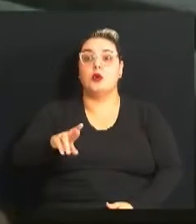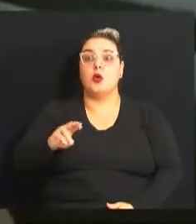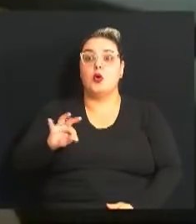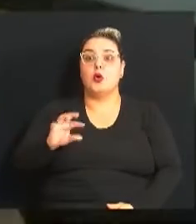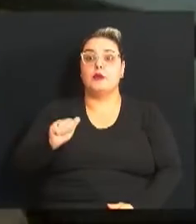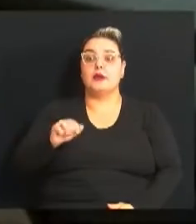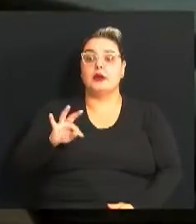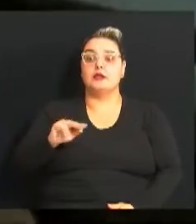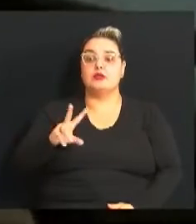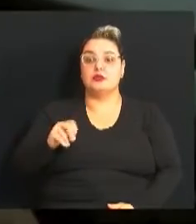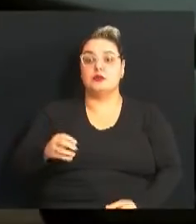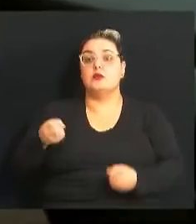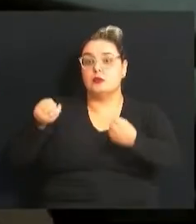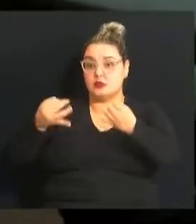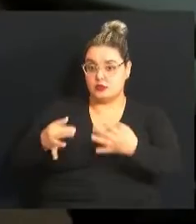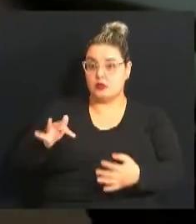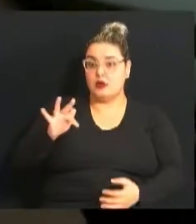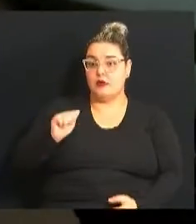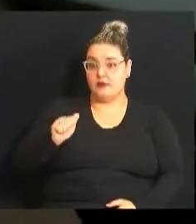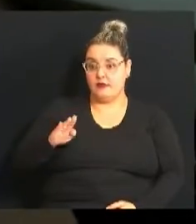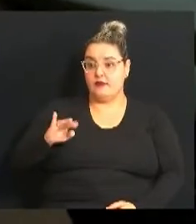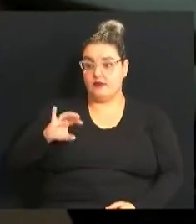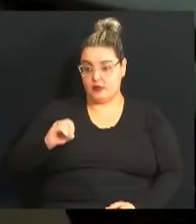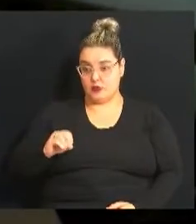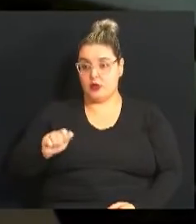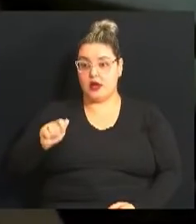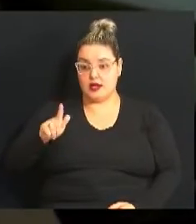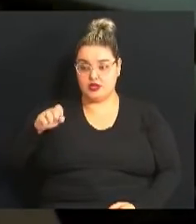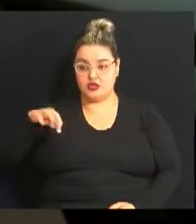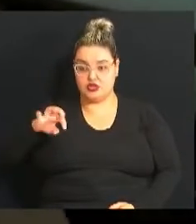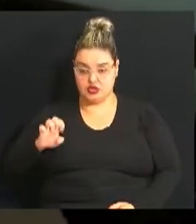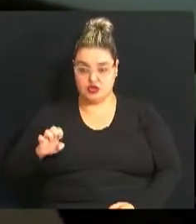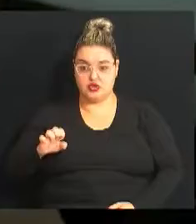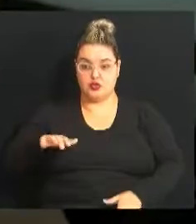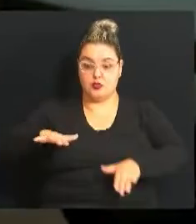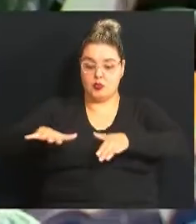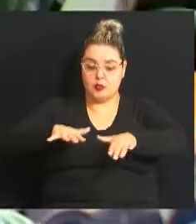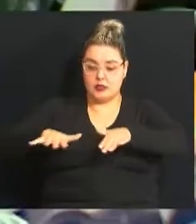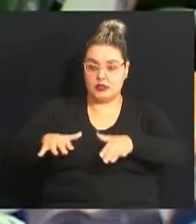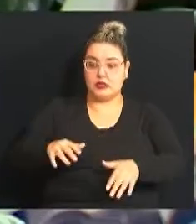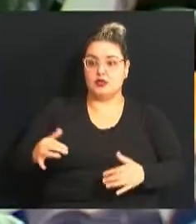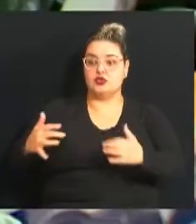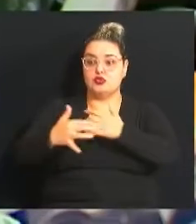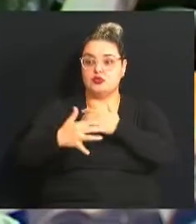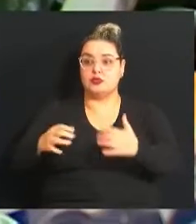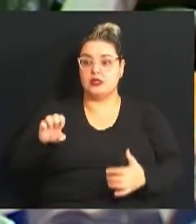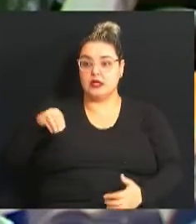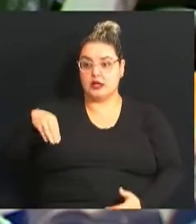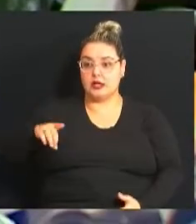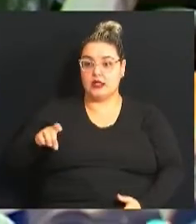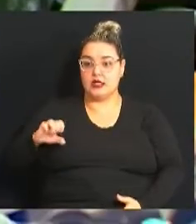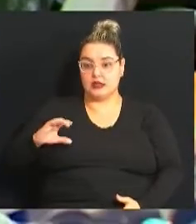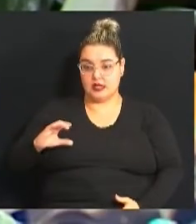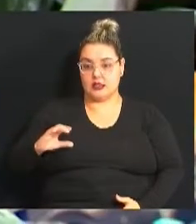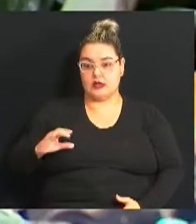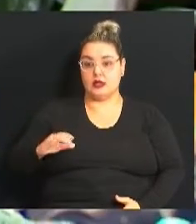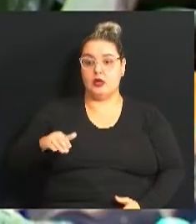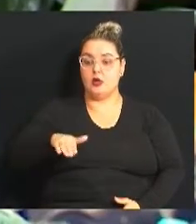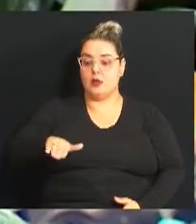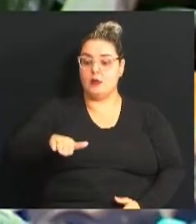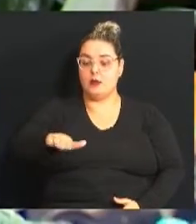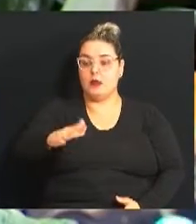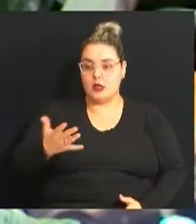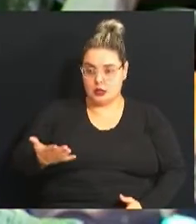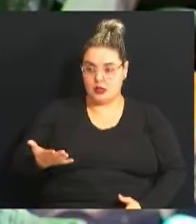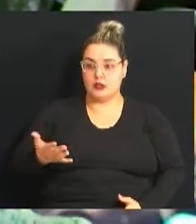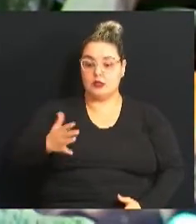como explicou Fábio da Mata, agente de mobilidade urbana da INDEC. O estacionamento rotativo são áreas delimitadas